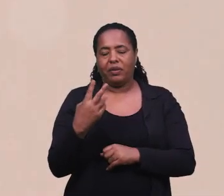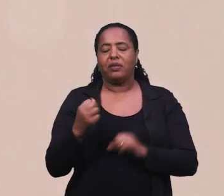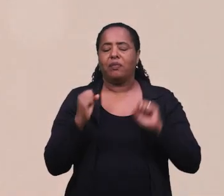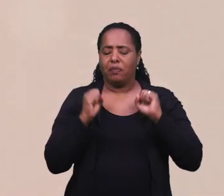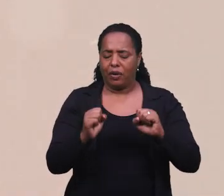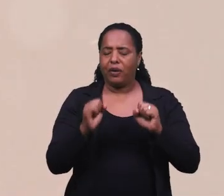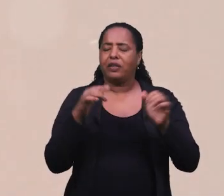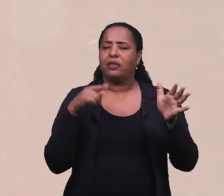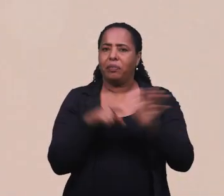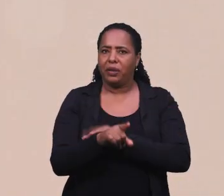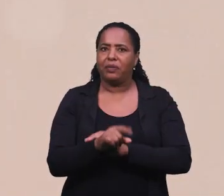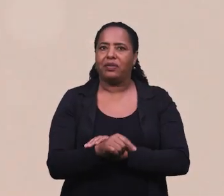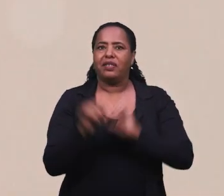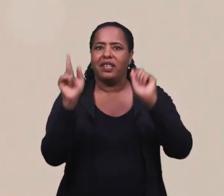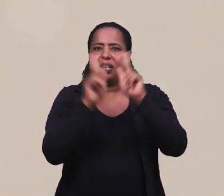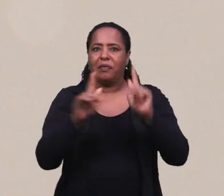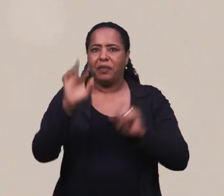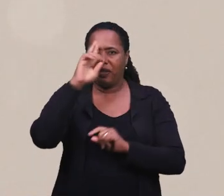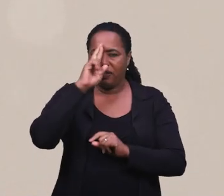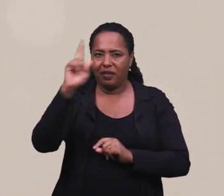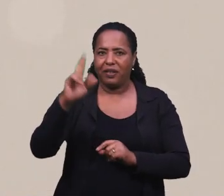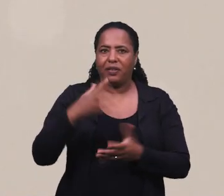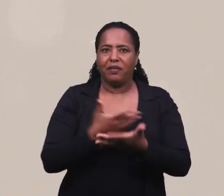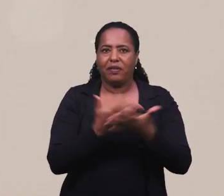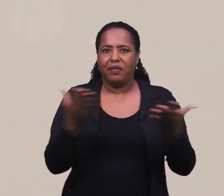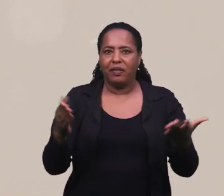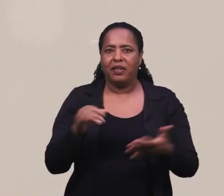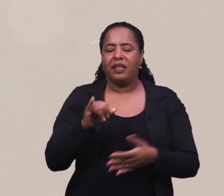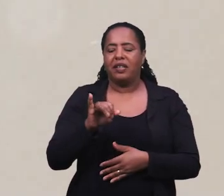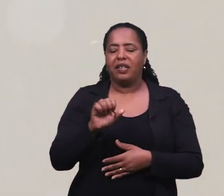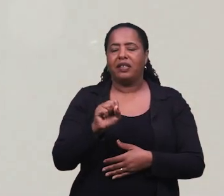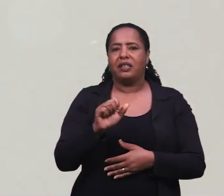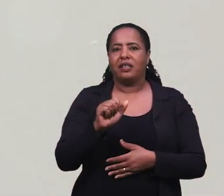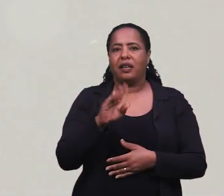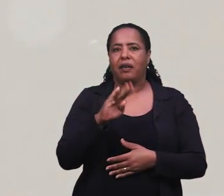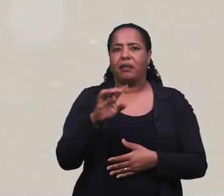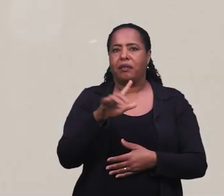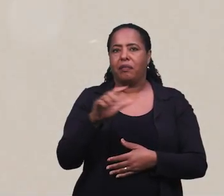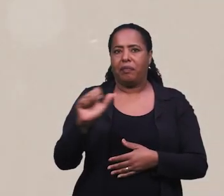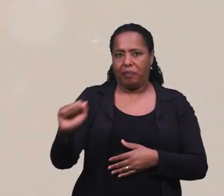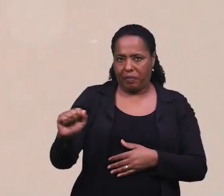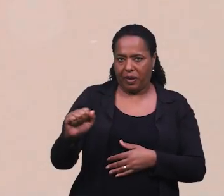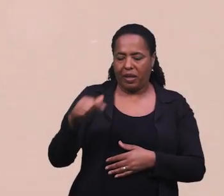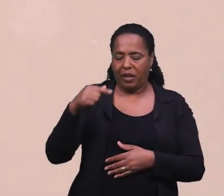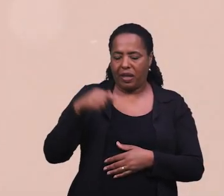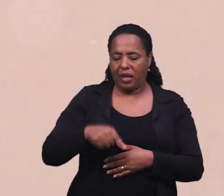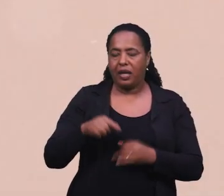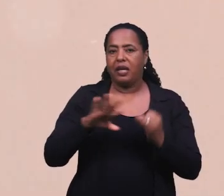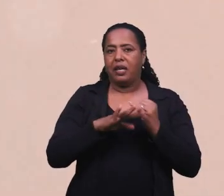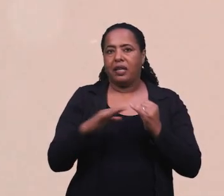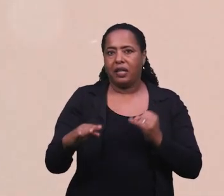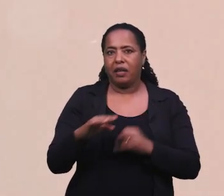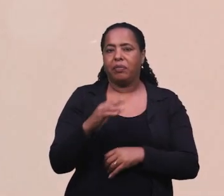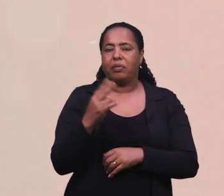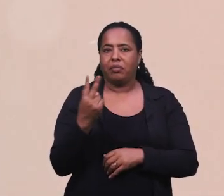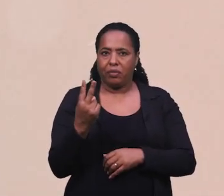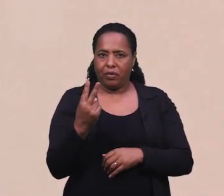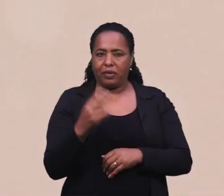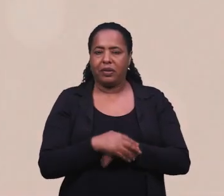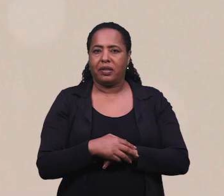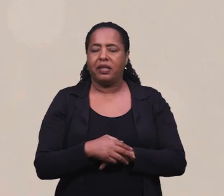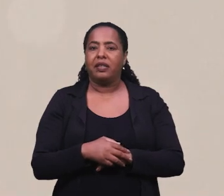juntos, ou que ela não consiga fazer todas essas atividades, mas em que ela pode ser útil. É importante que a pessoa se